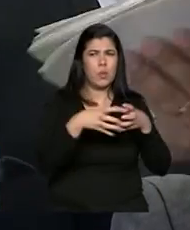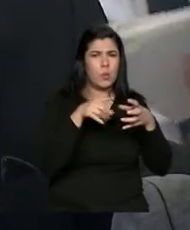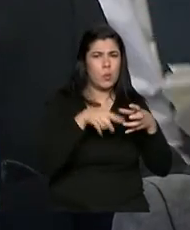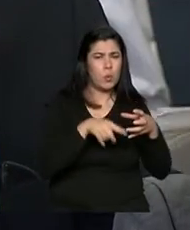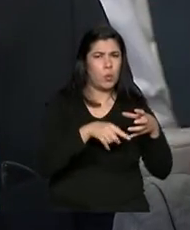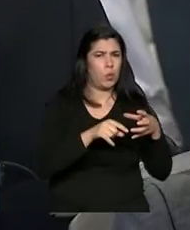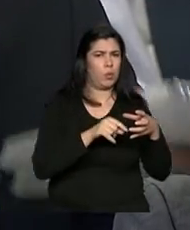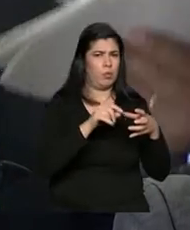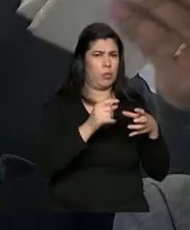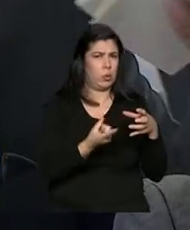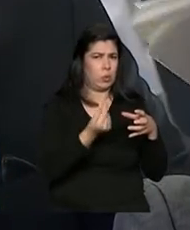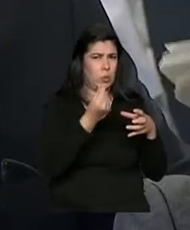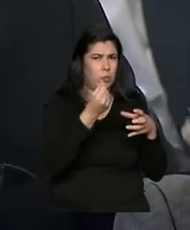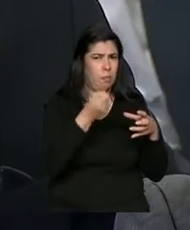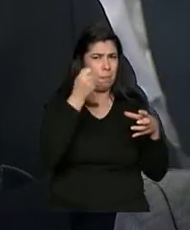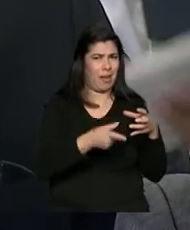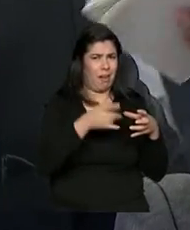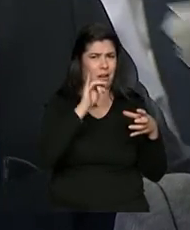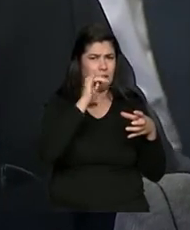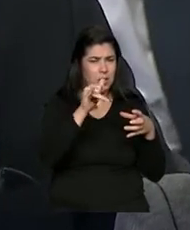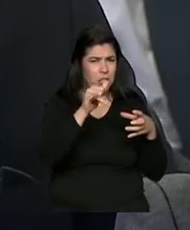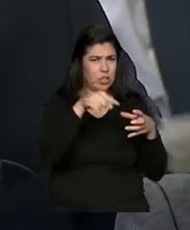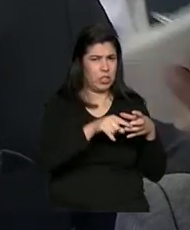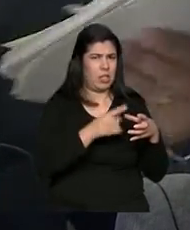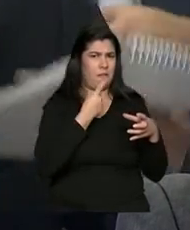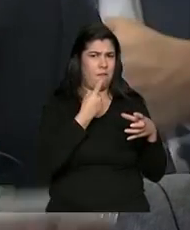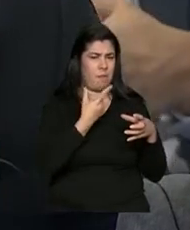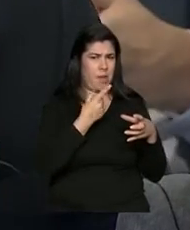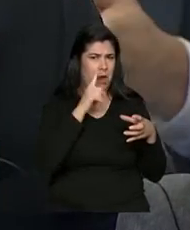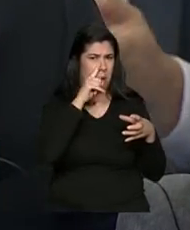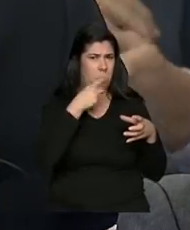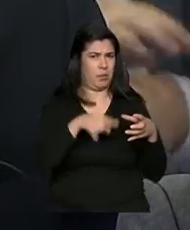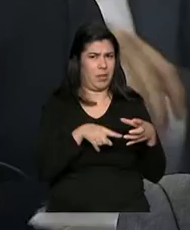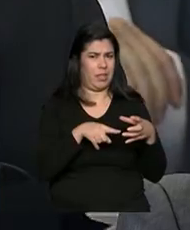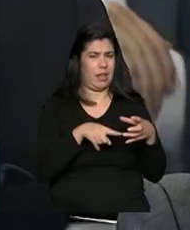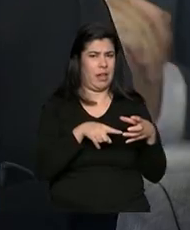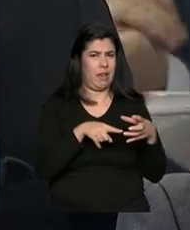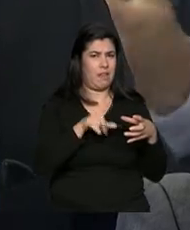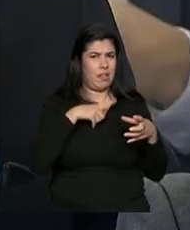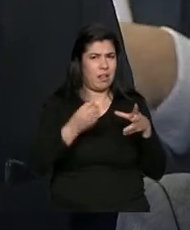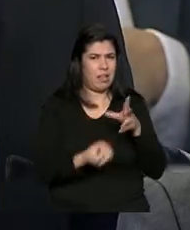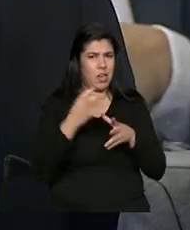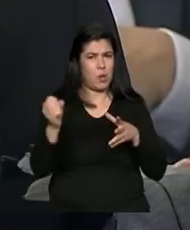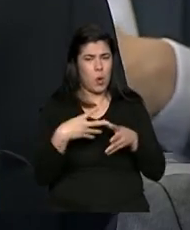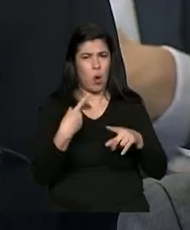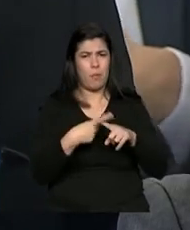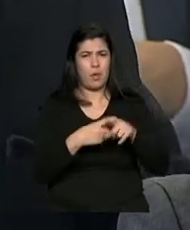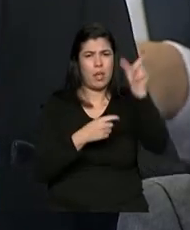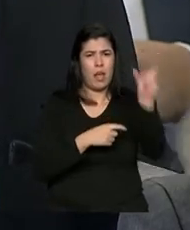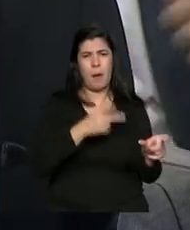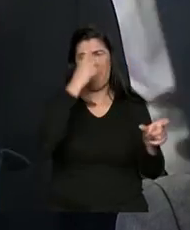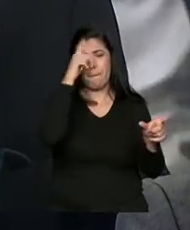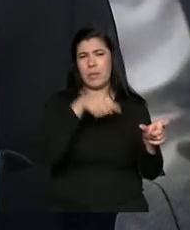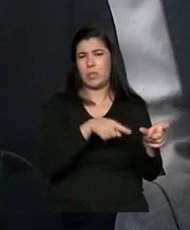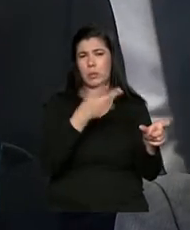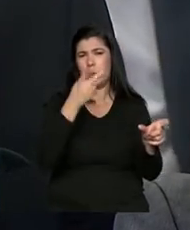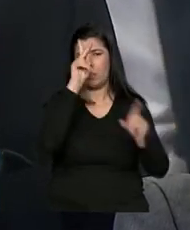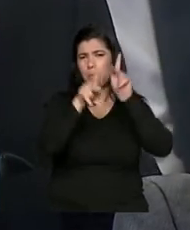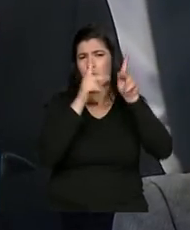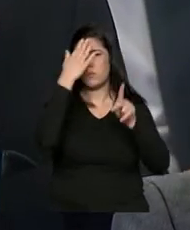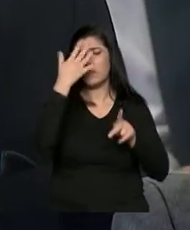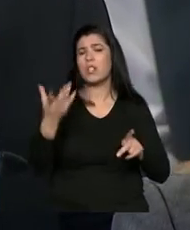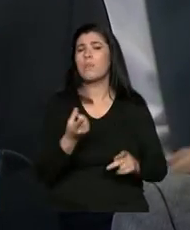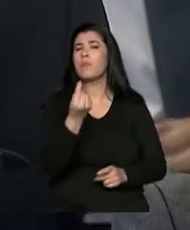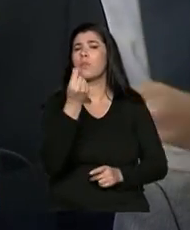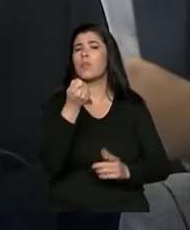e isso não pode causar insegurança tanto os consumidores como os investidores já que eles não sabem efetivamente quanto que vão